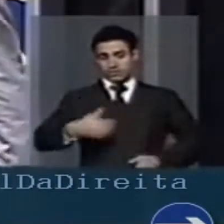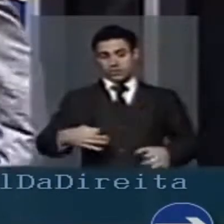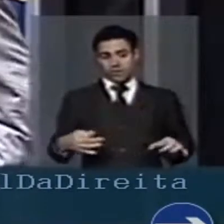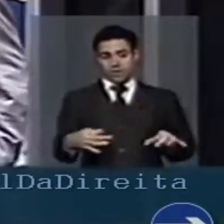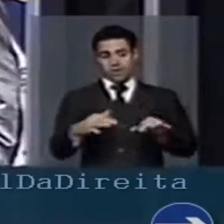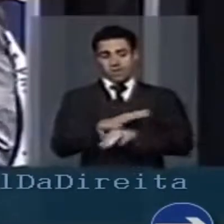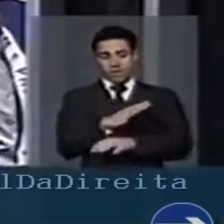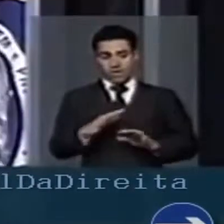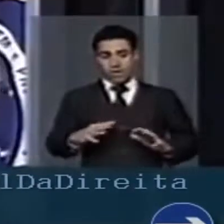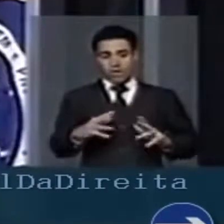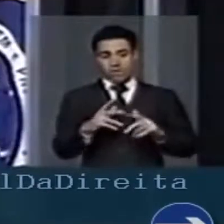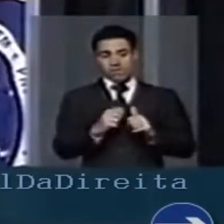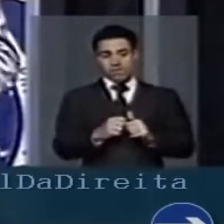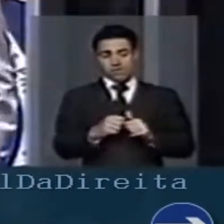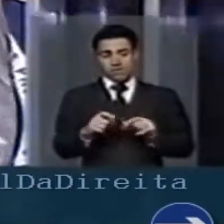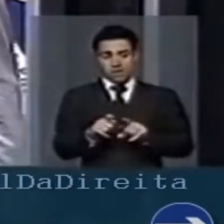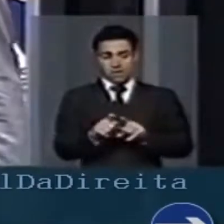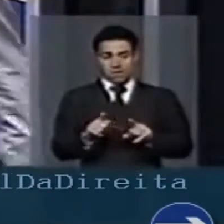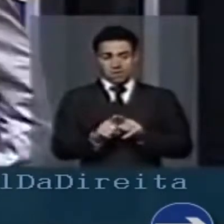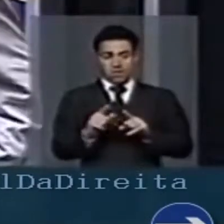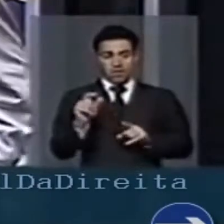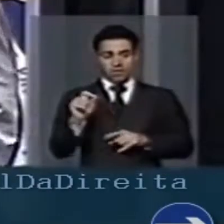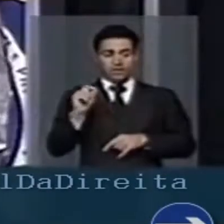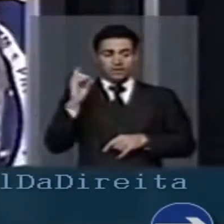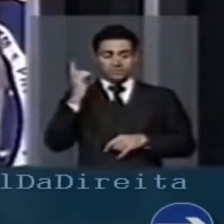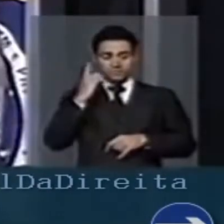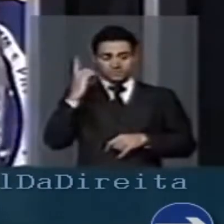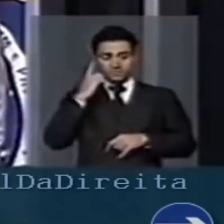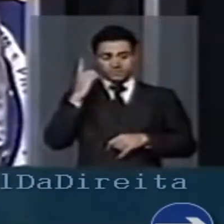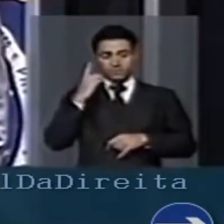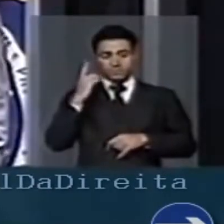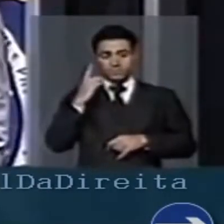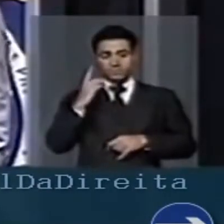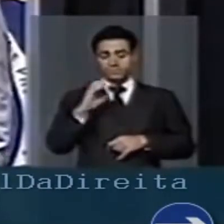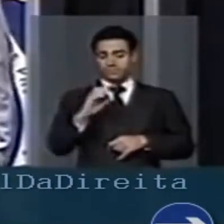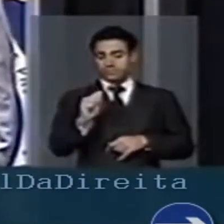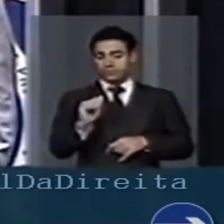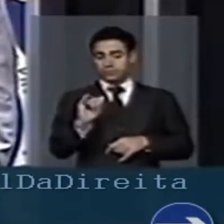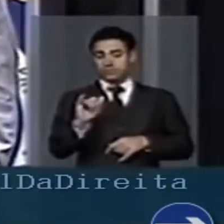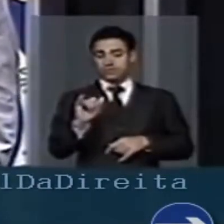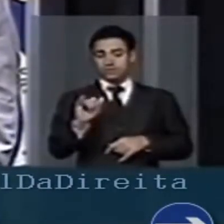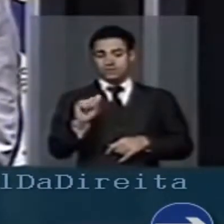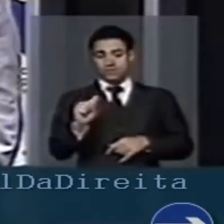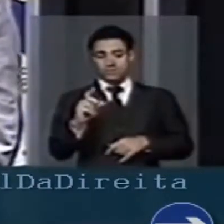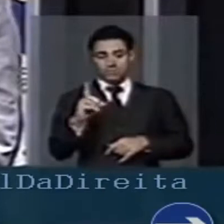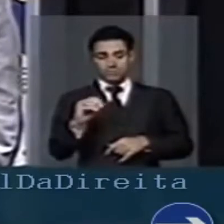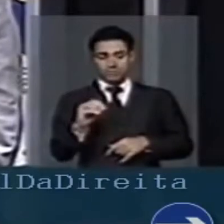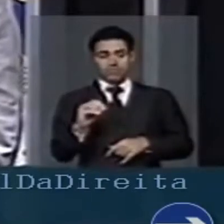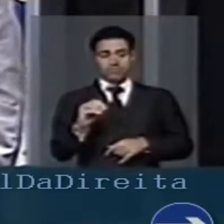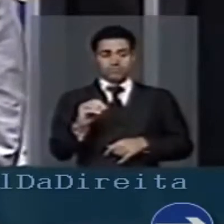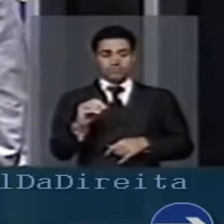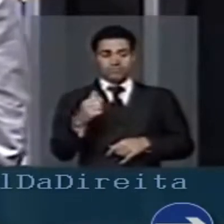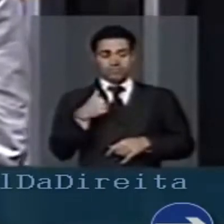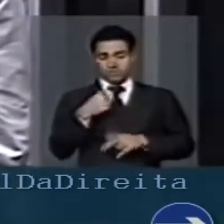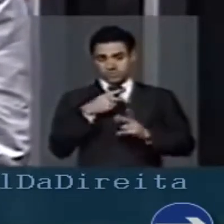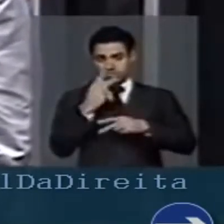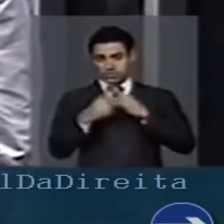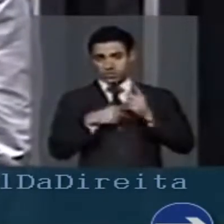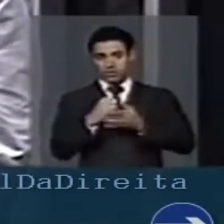do advogado e das palavras do deputado Caiado, meu aporte seria muito